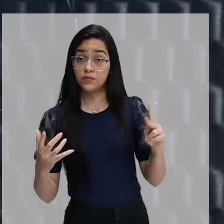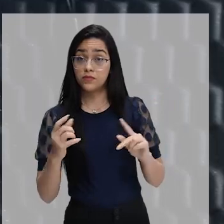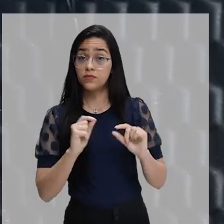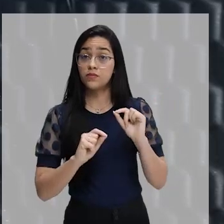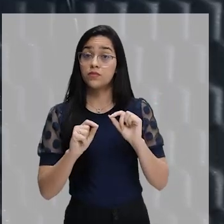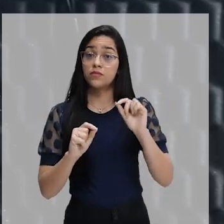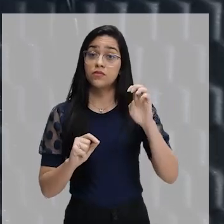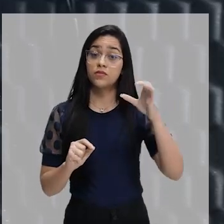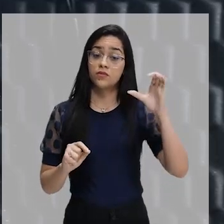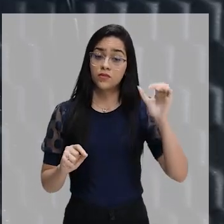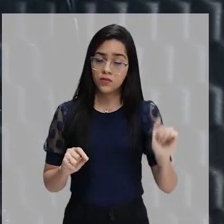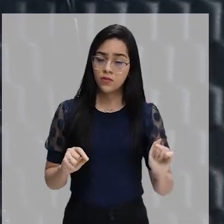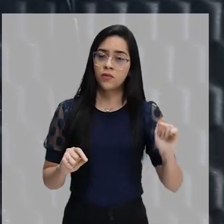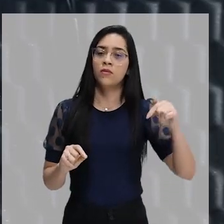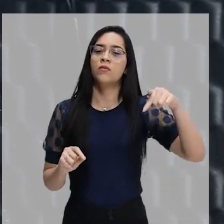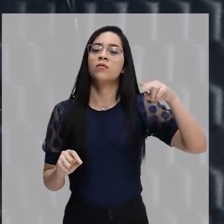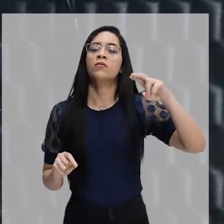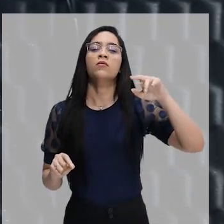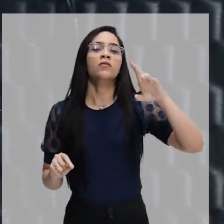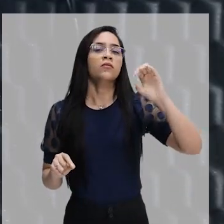Essa de Queiroz se